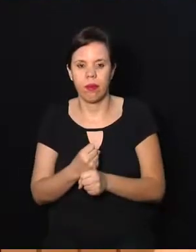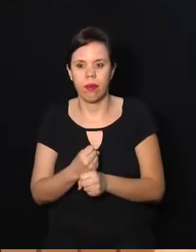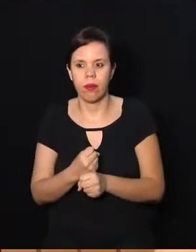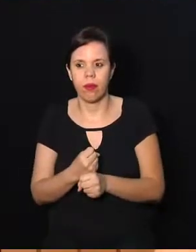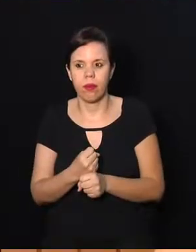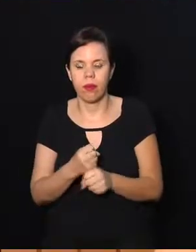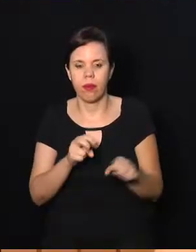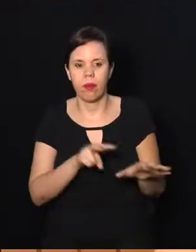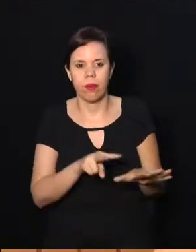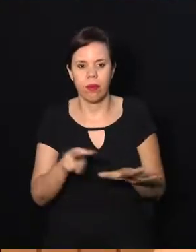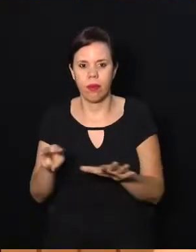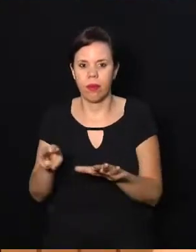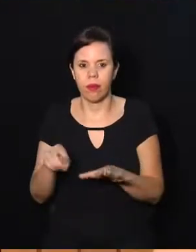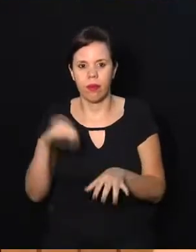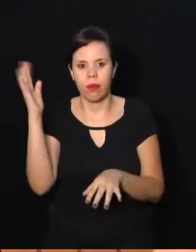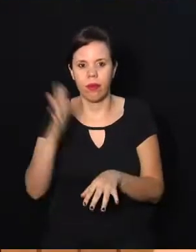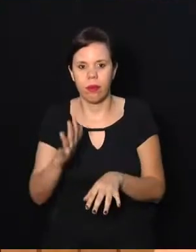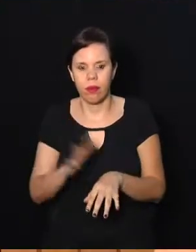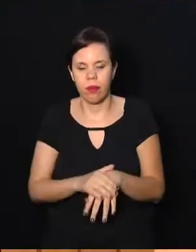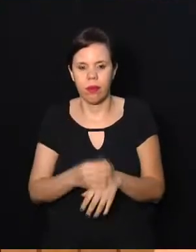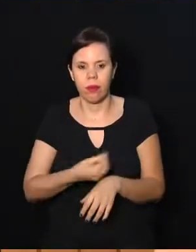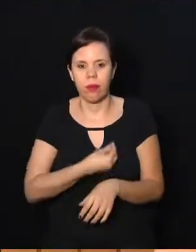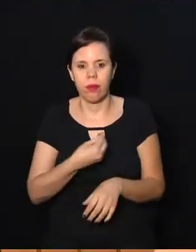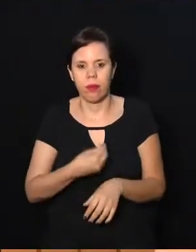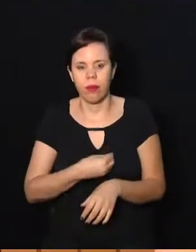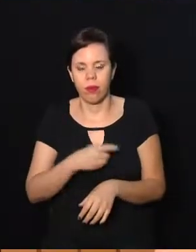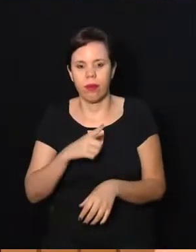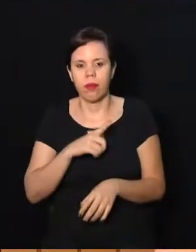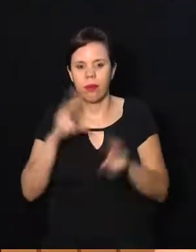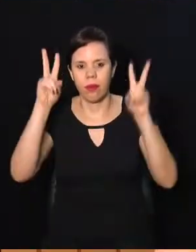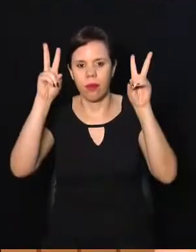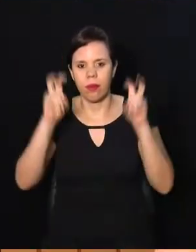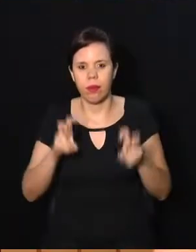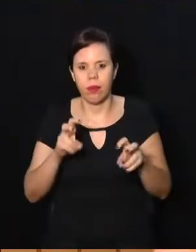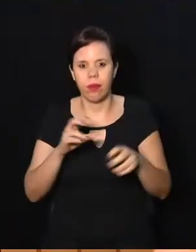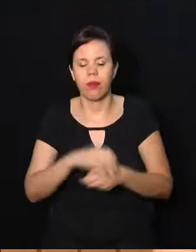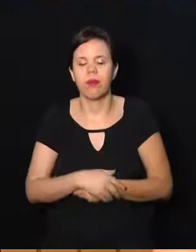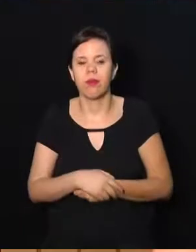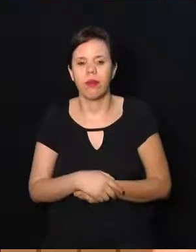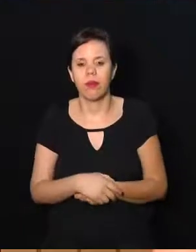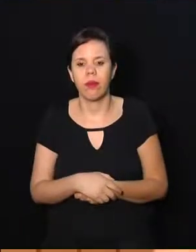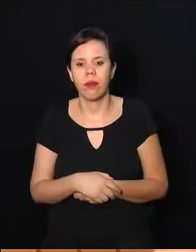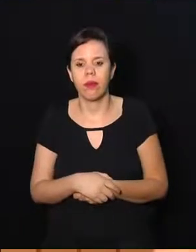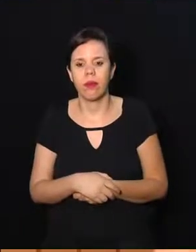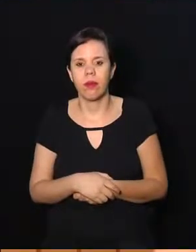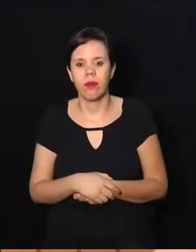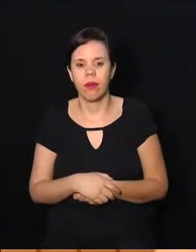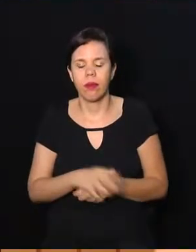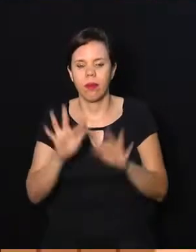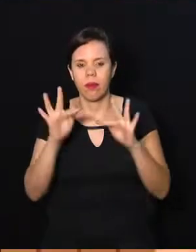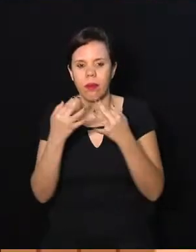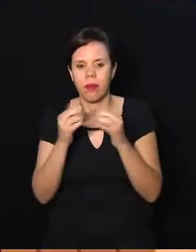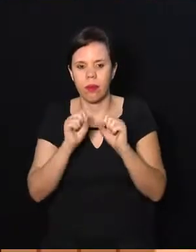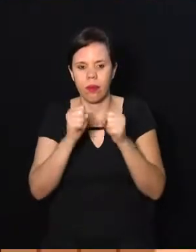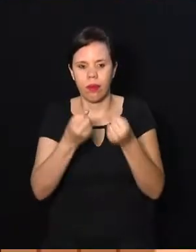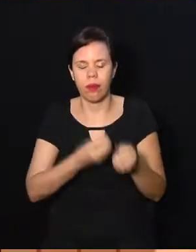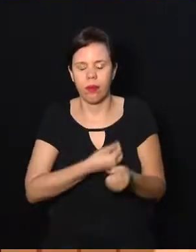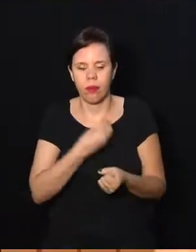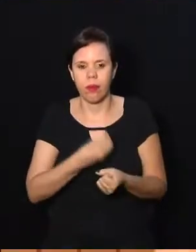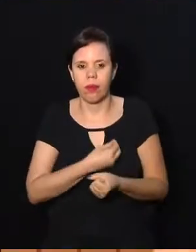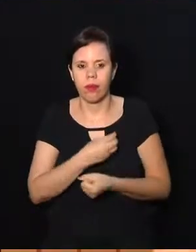a Semana Nacional da Vida tem como tema "Em Família Defendemos a Vida".